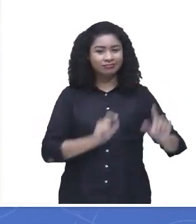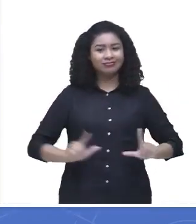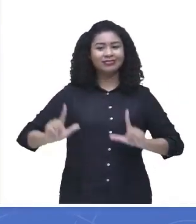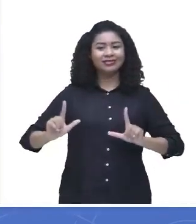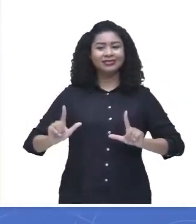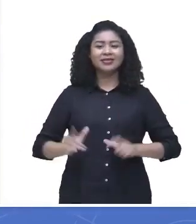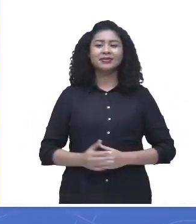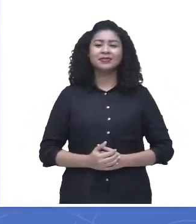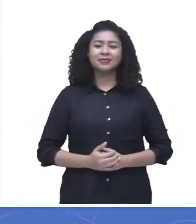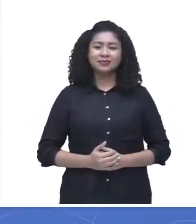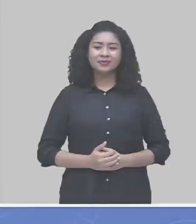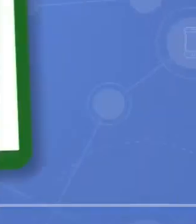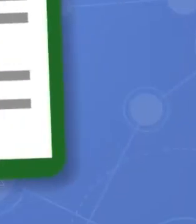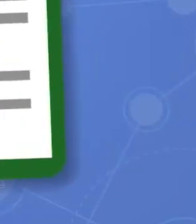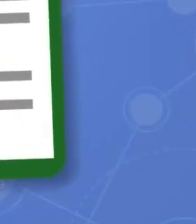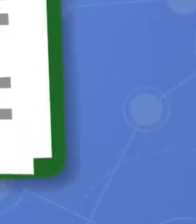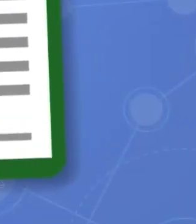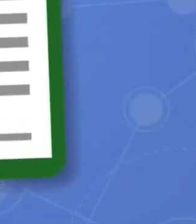início?